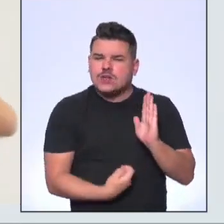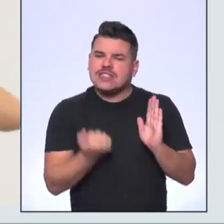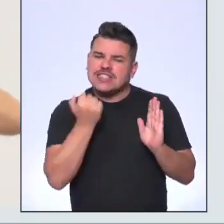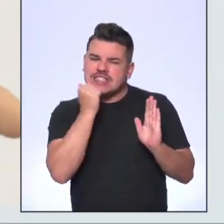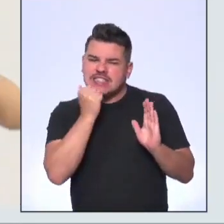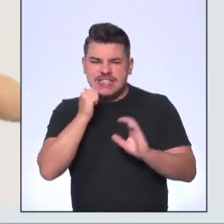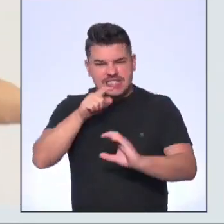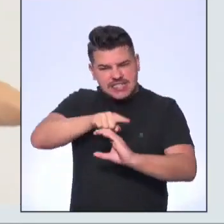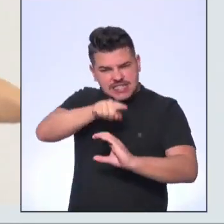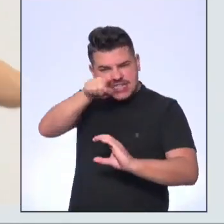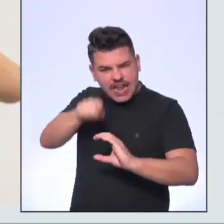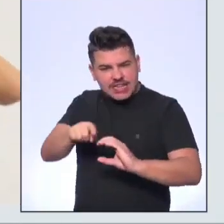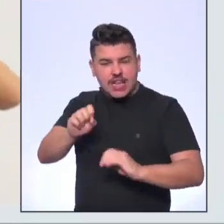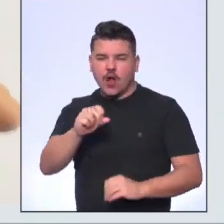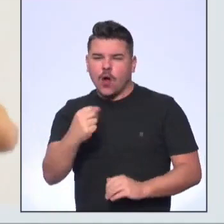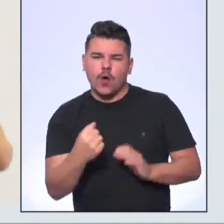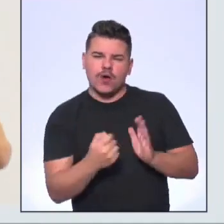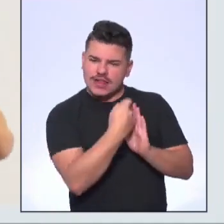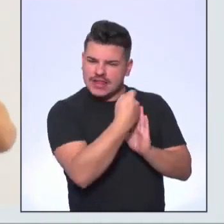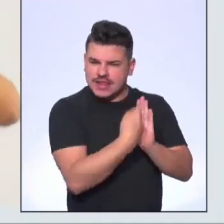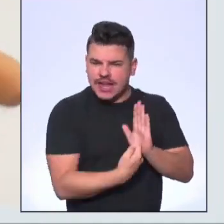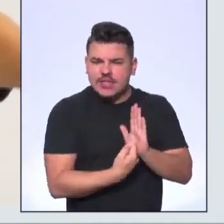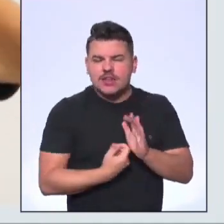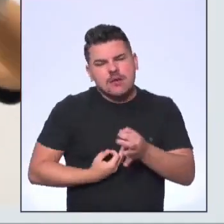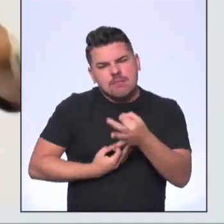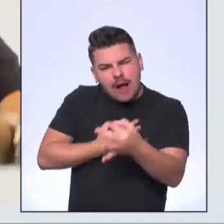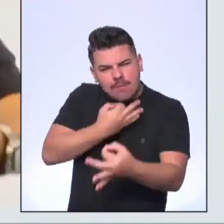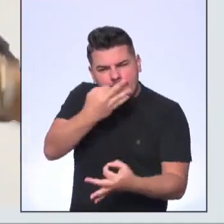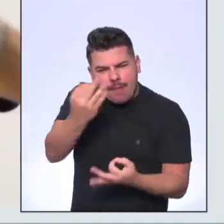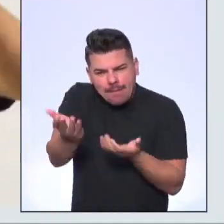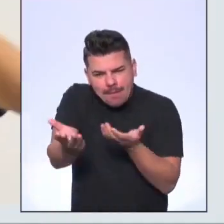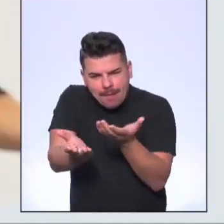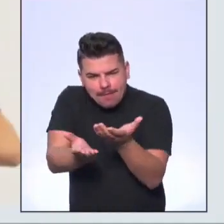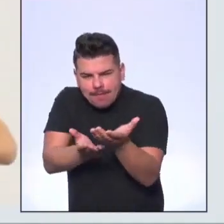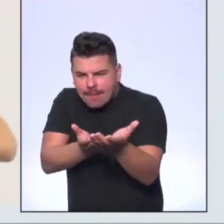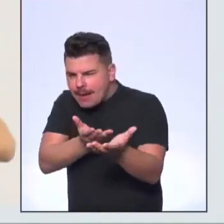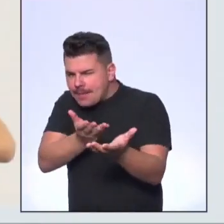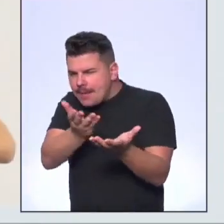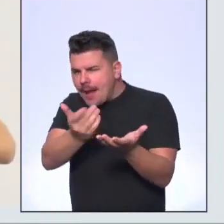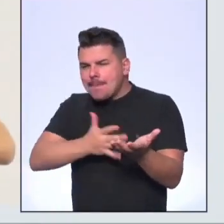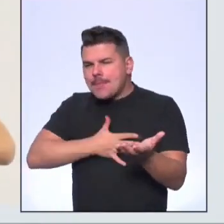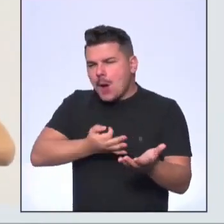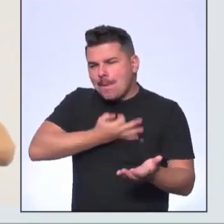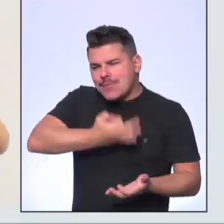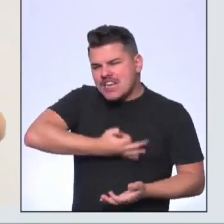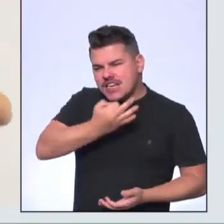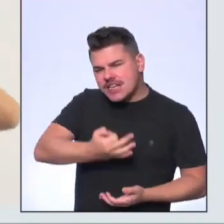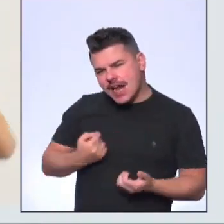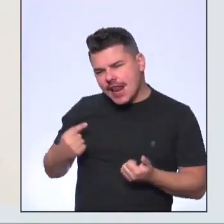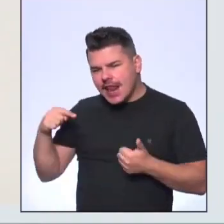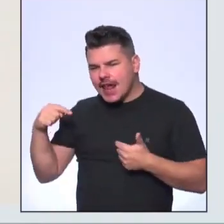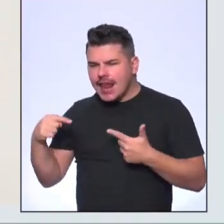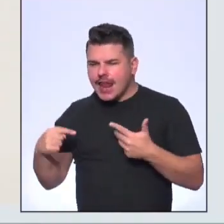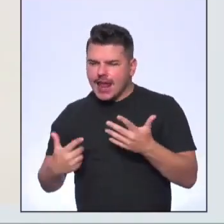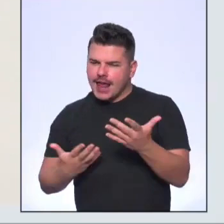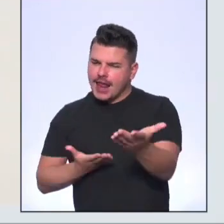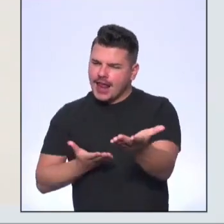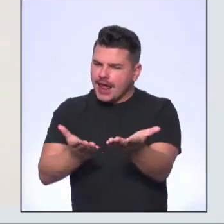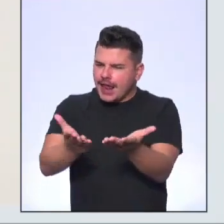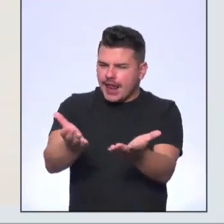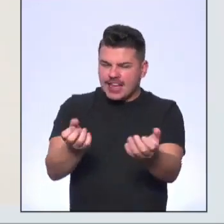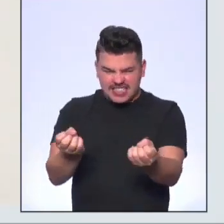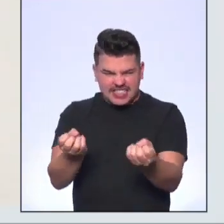argumentativo, que nem você faz nas redações, com o objetivo de convencer alguém do seu ponto de vista. Não está pensando se aquilo vai